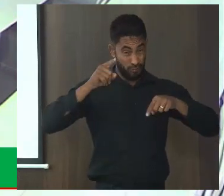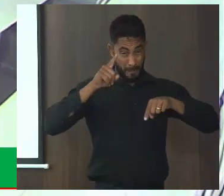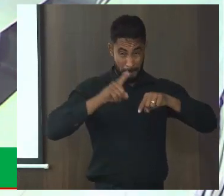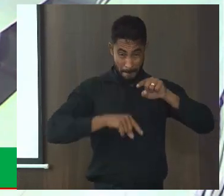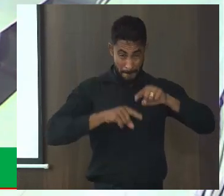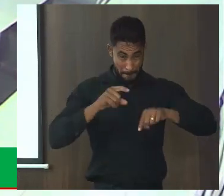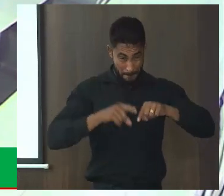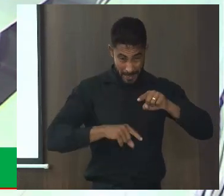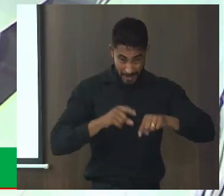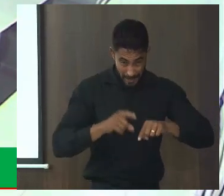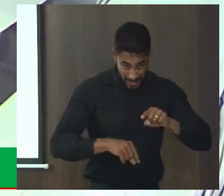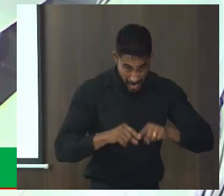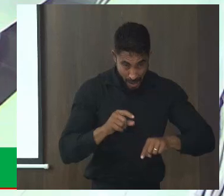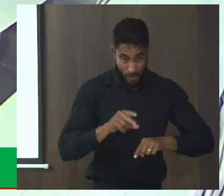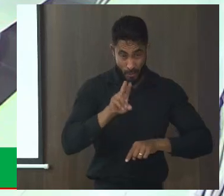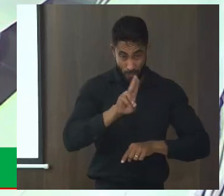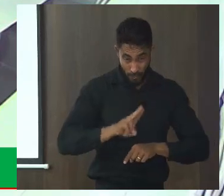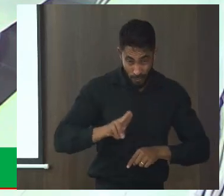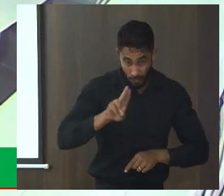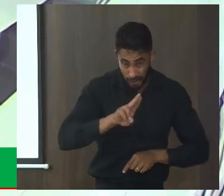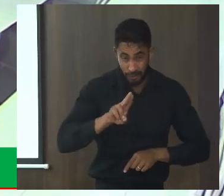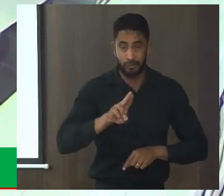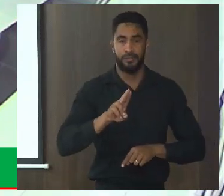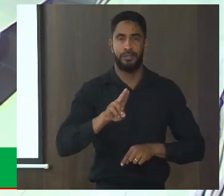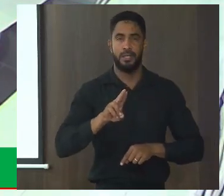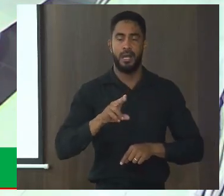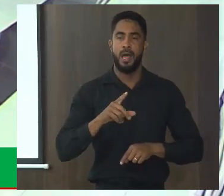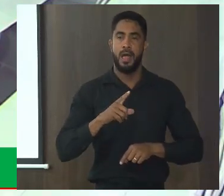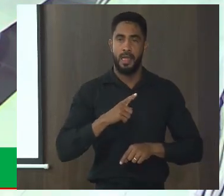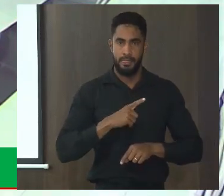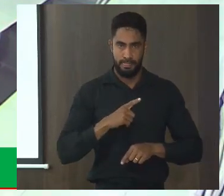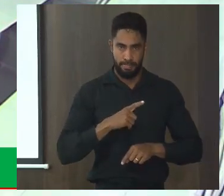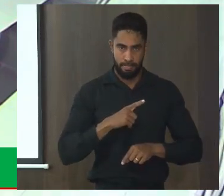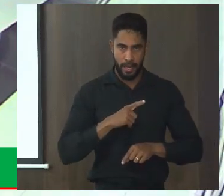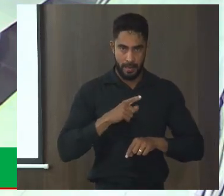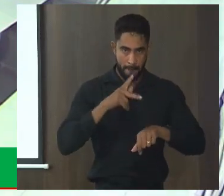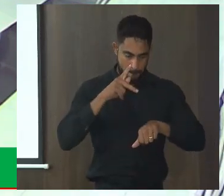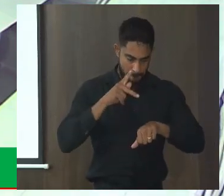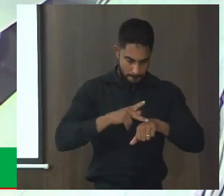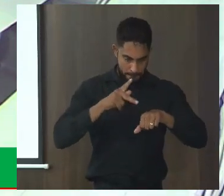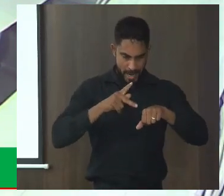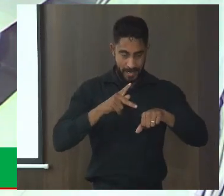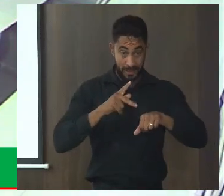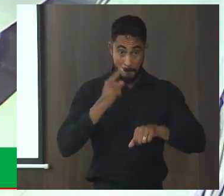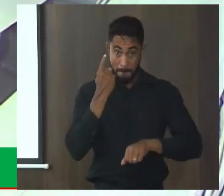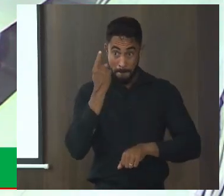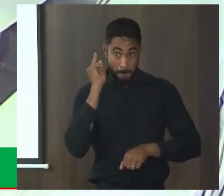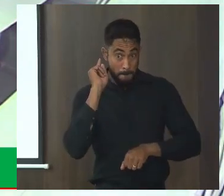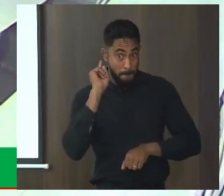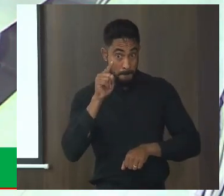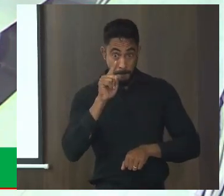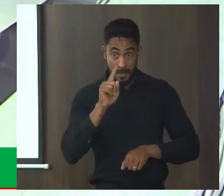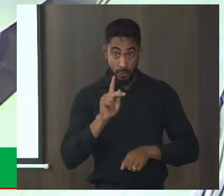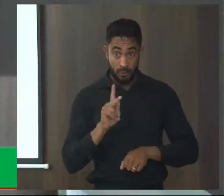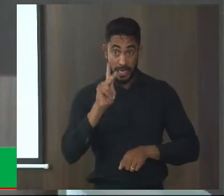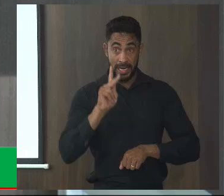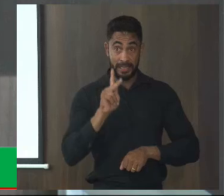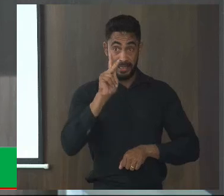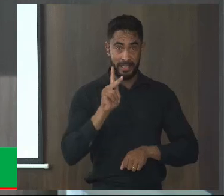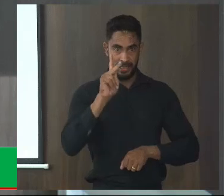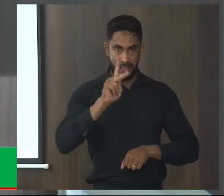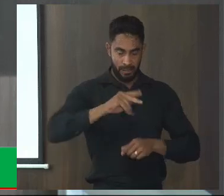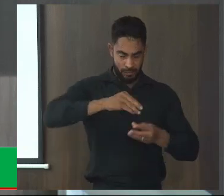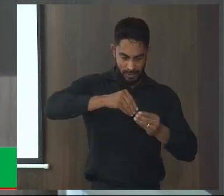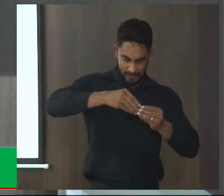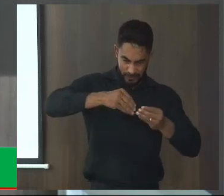vocês terem uma ideia, lá eles pegam um bloco de rocha de 1.000 quilos, uma tonelada,